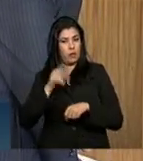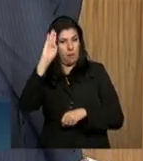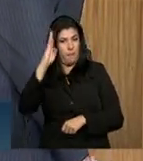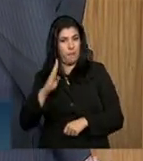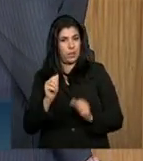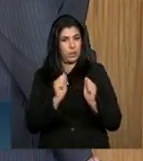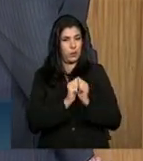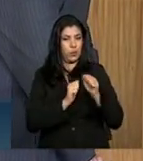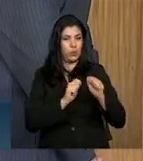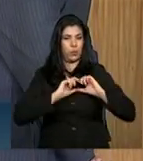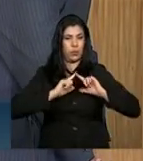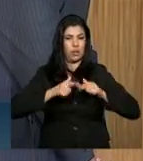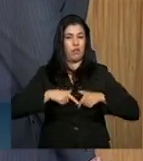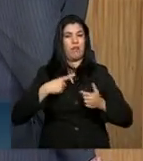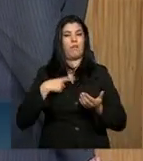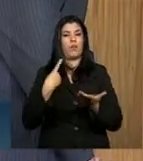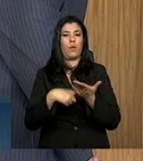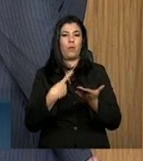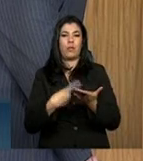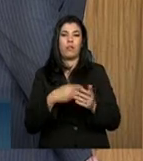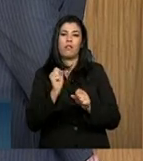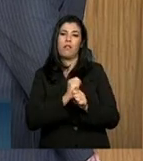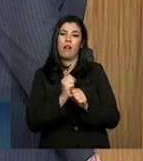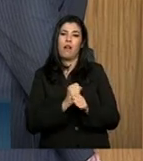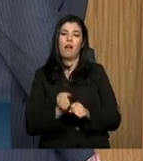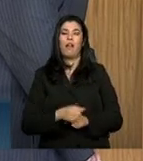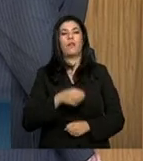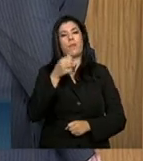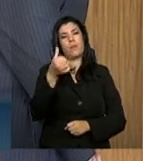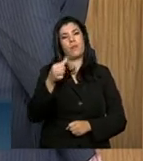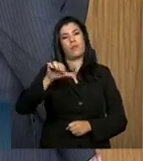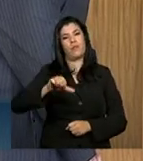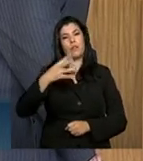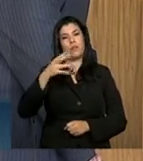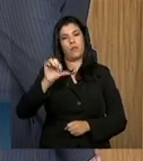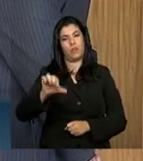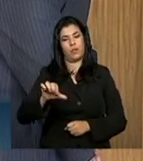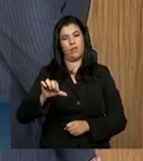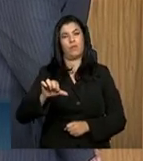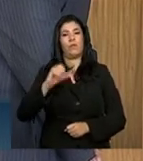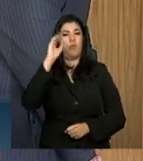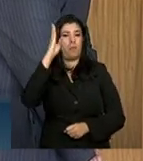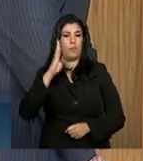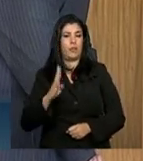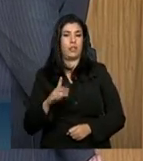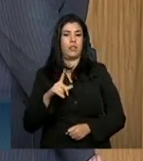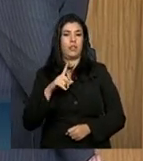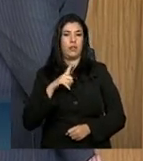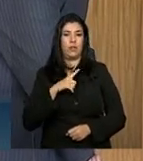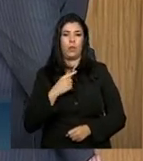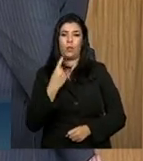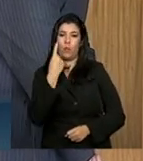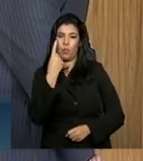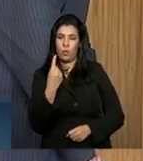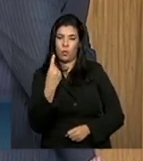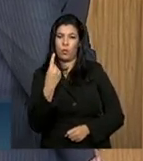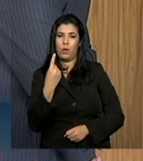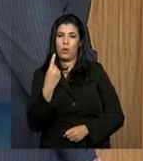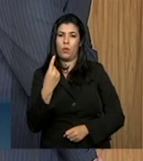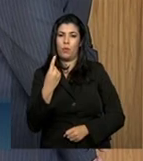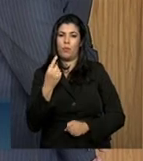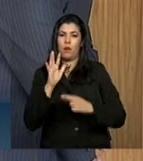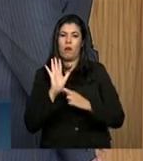diplomáticas em 1949. O Brasil possui uma embaixada em Tel Aviv